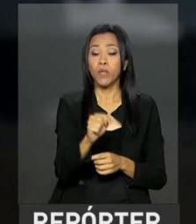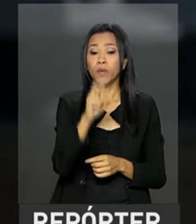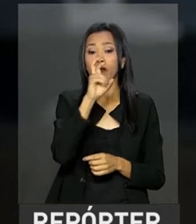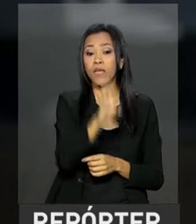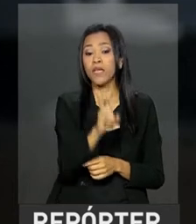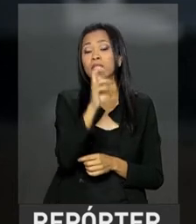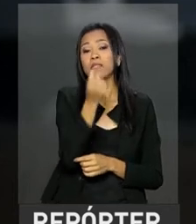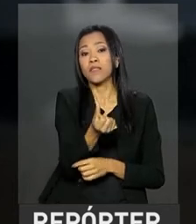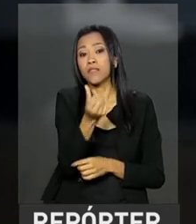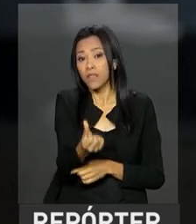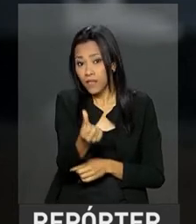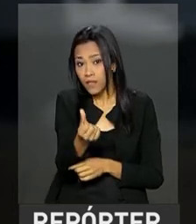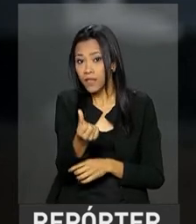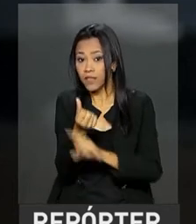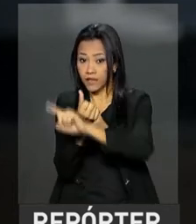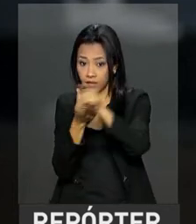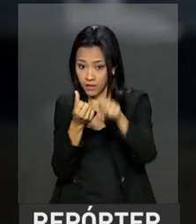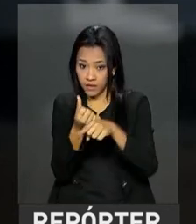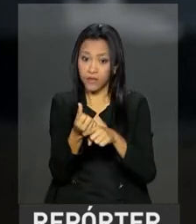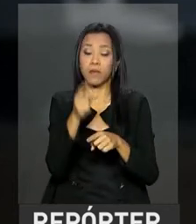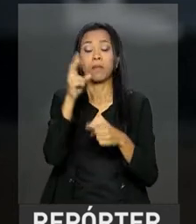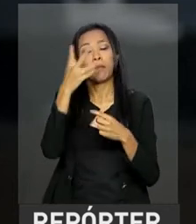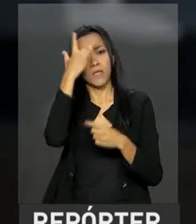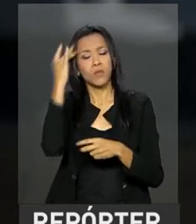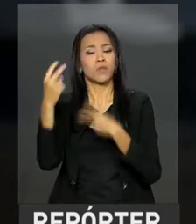31.566 presos, de um total de